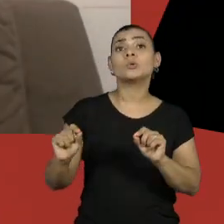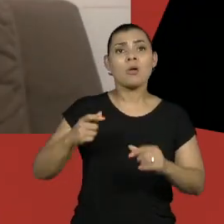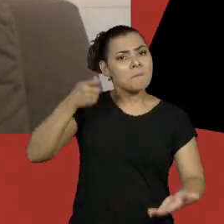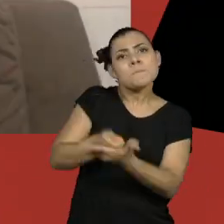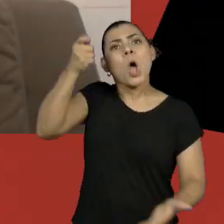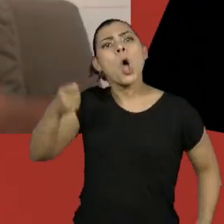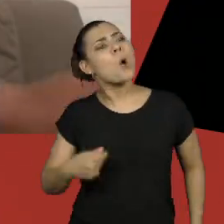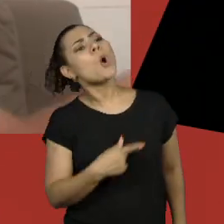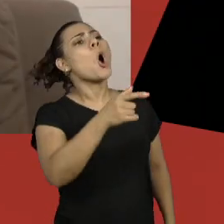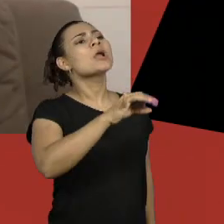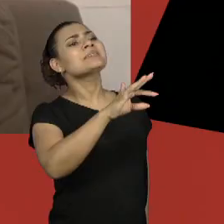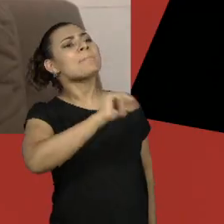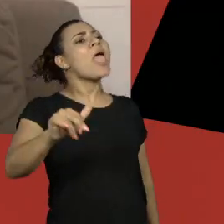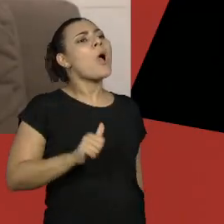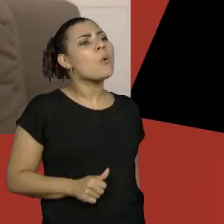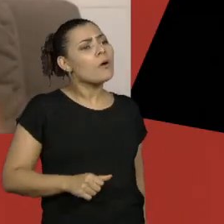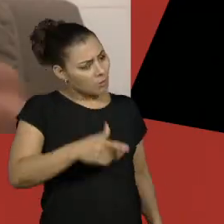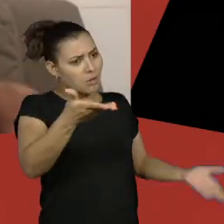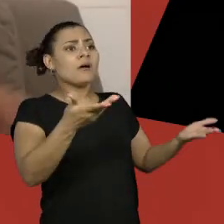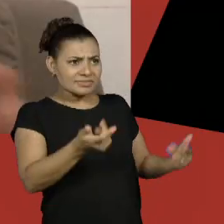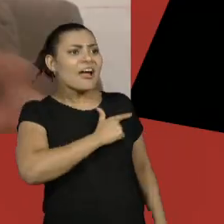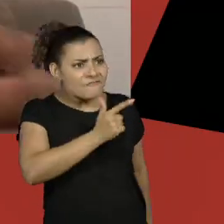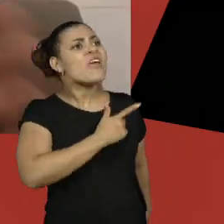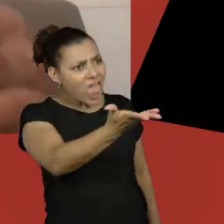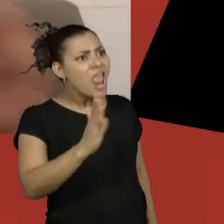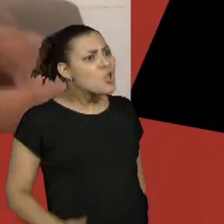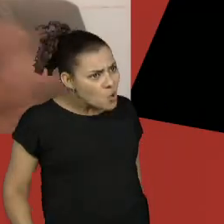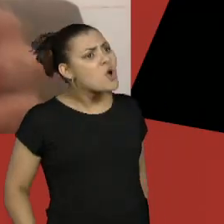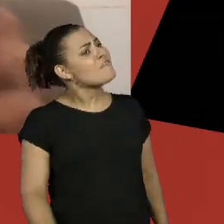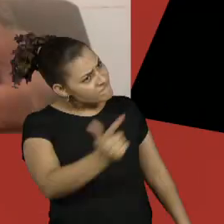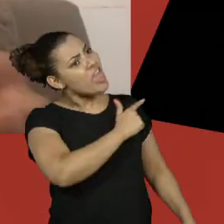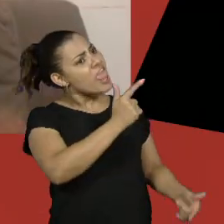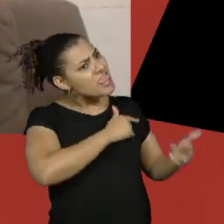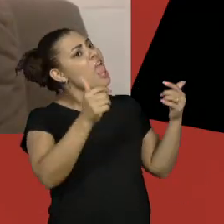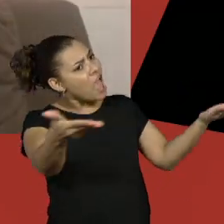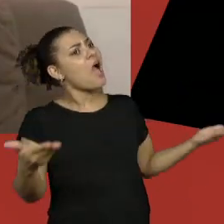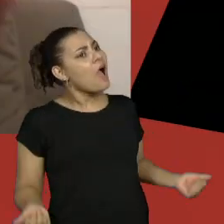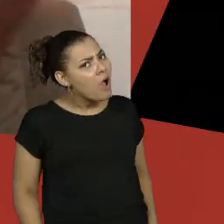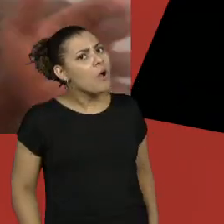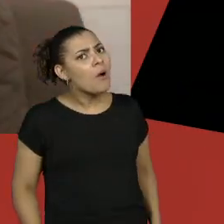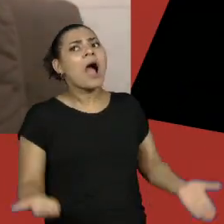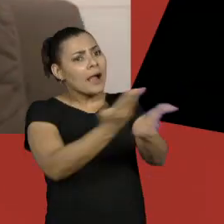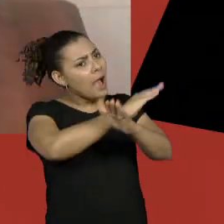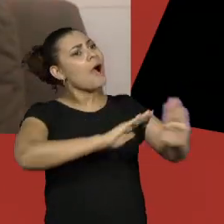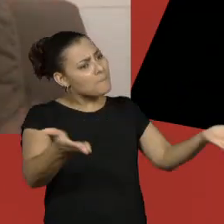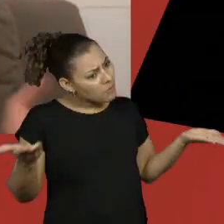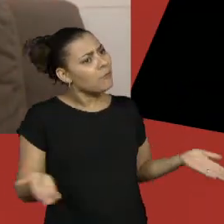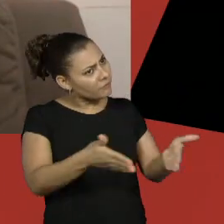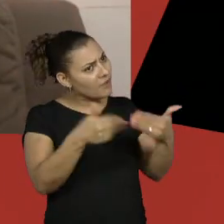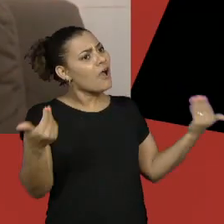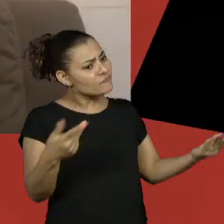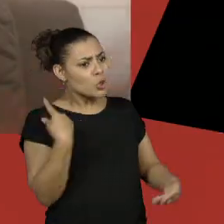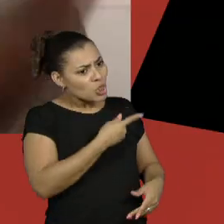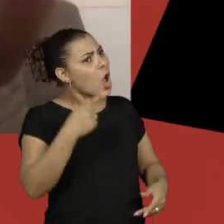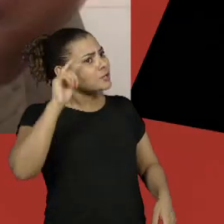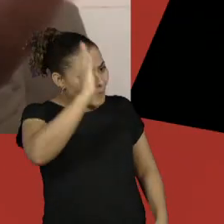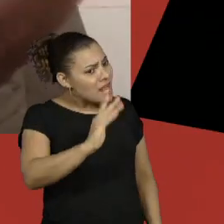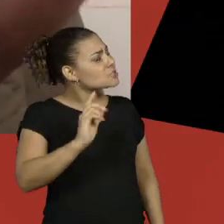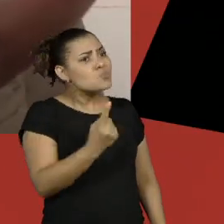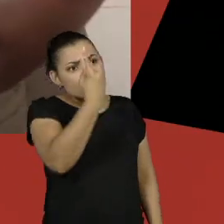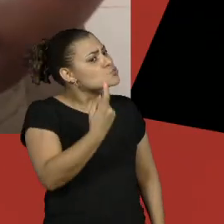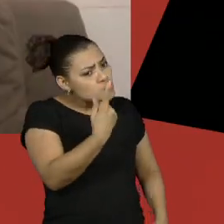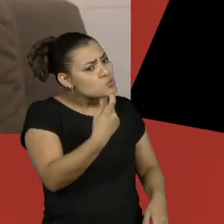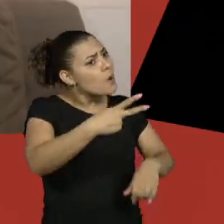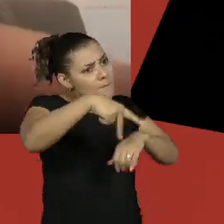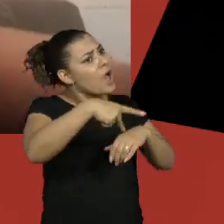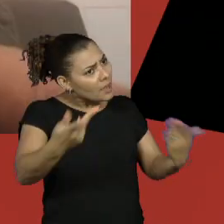Isabel Só falta você tá Feião Feião vão para todo mundo só falta gente cara galera